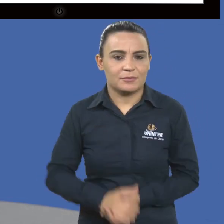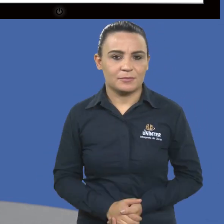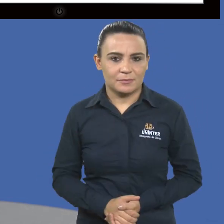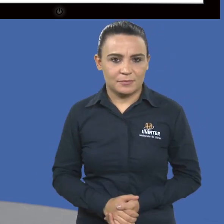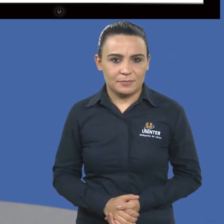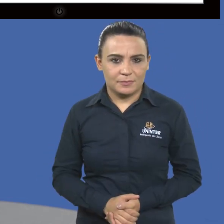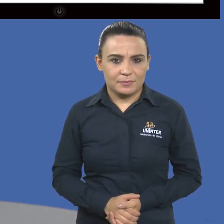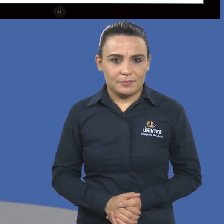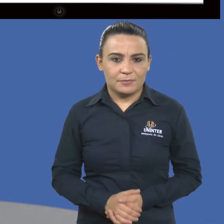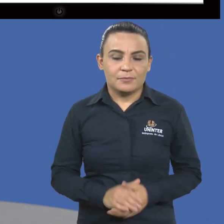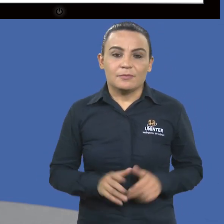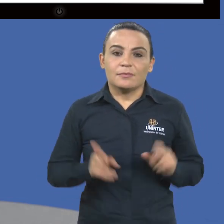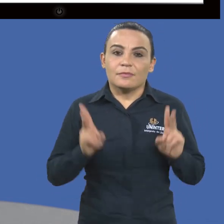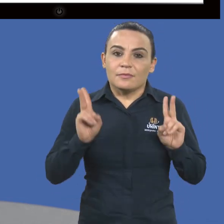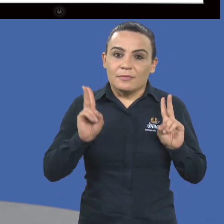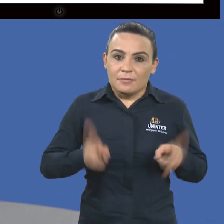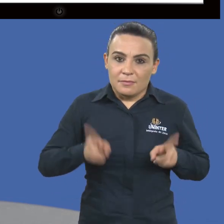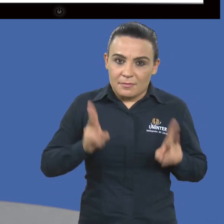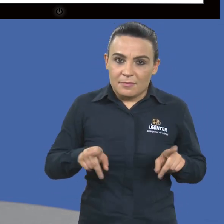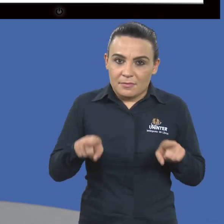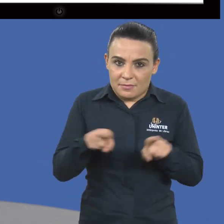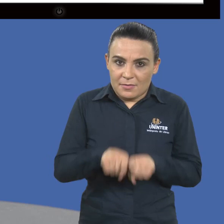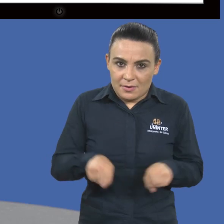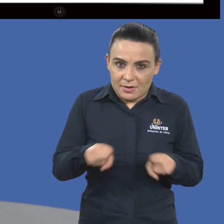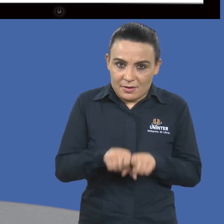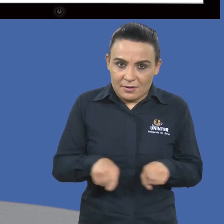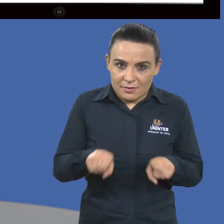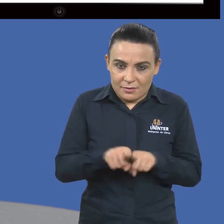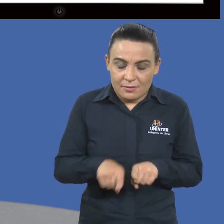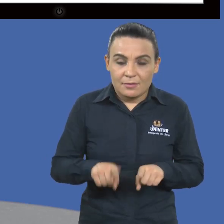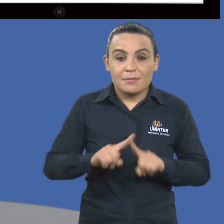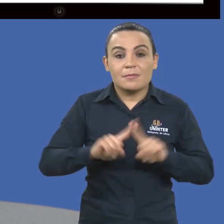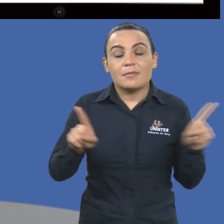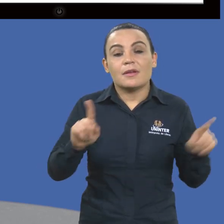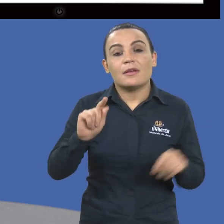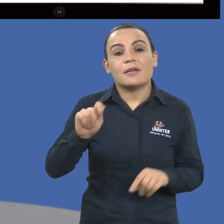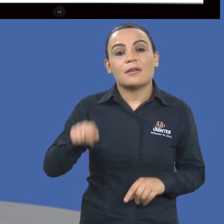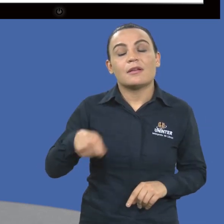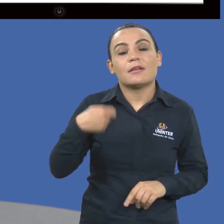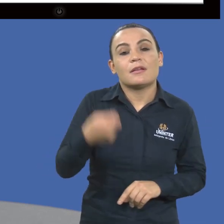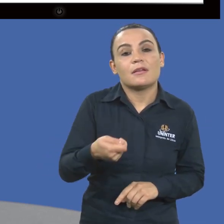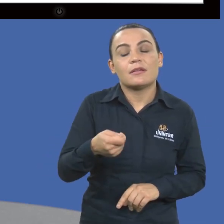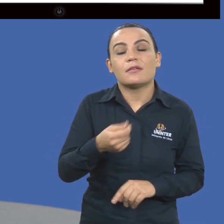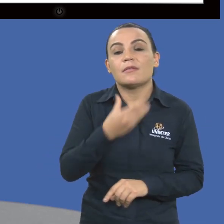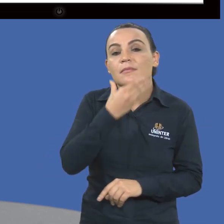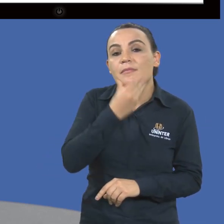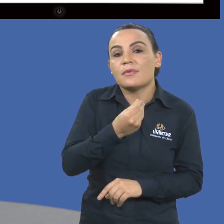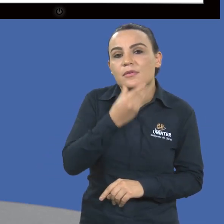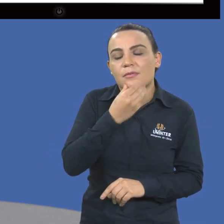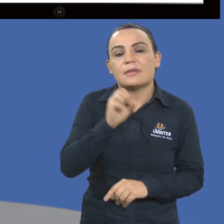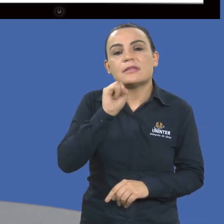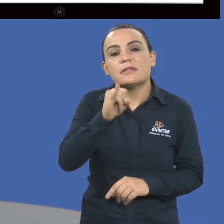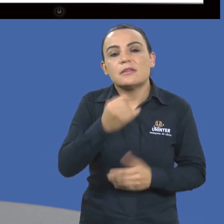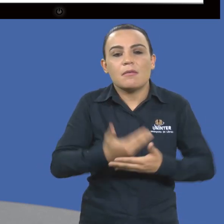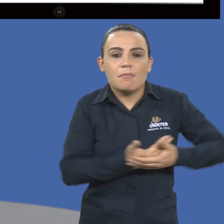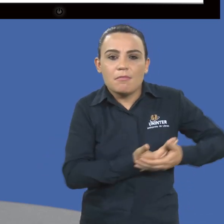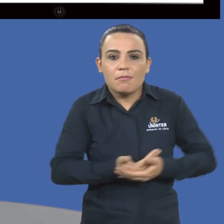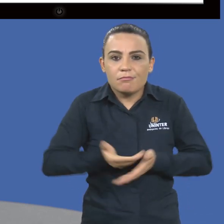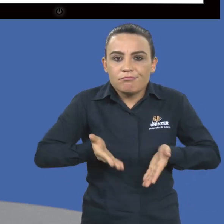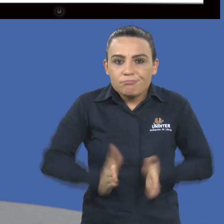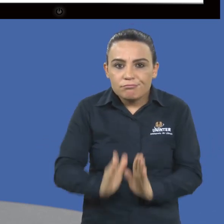Na prancha seguinte, é a mesma coisa do que eu lhes falei, só que referente ao